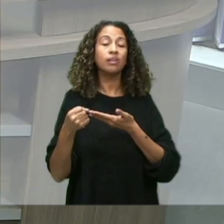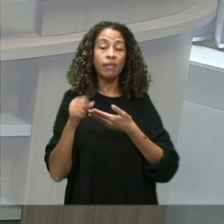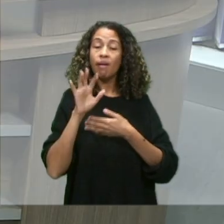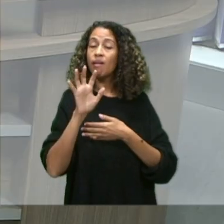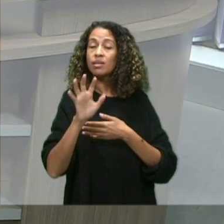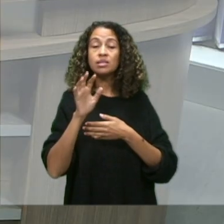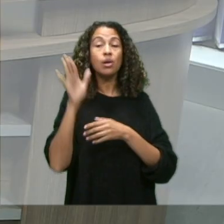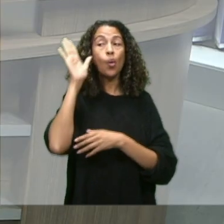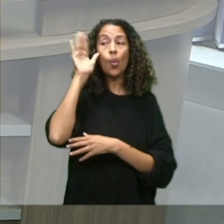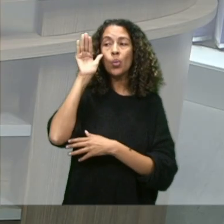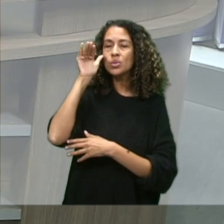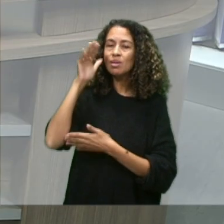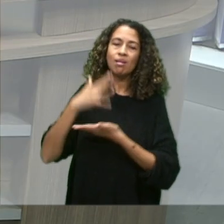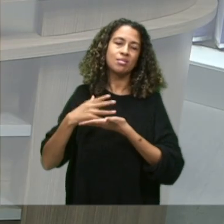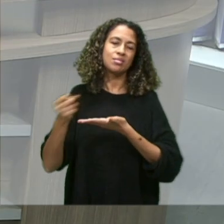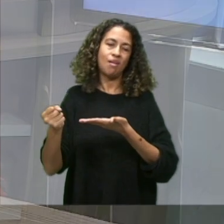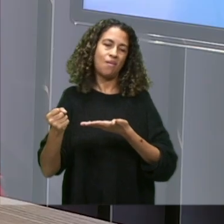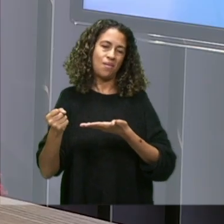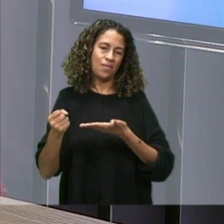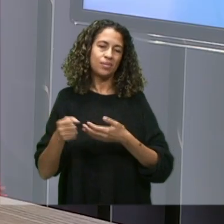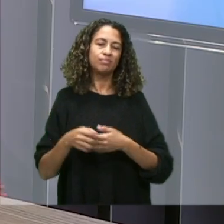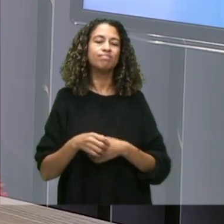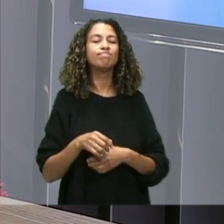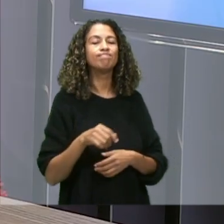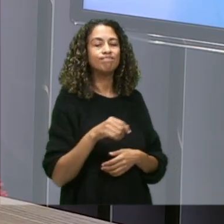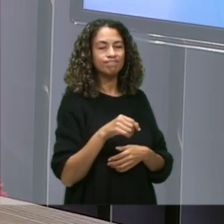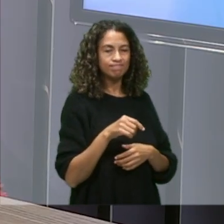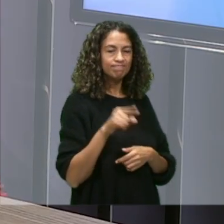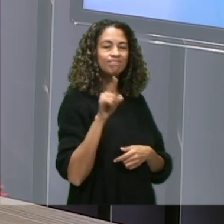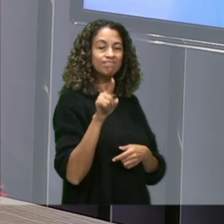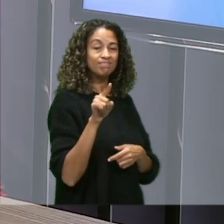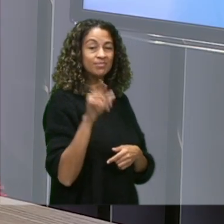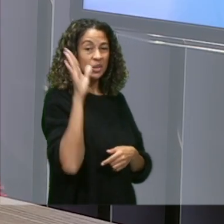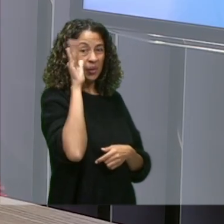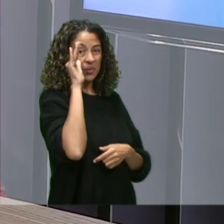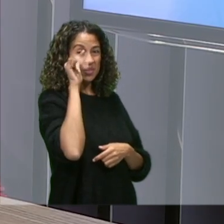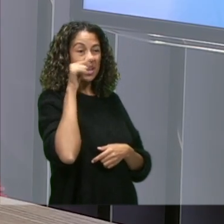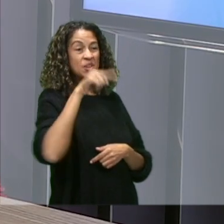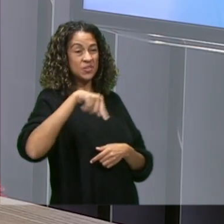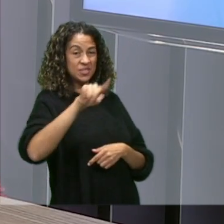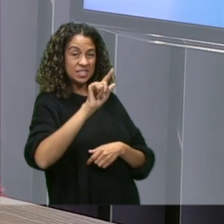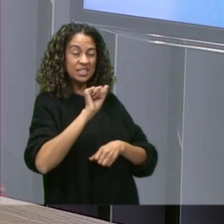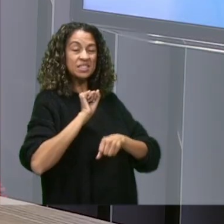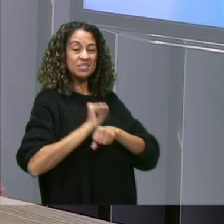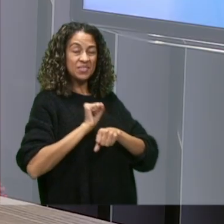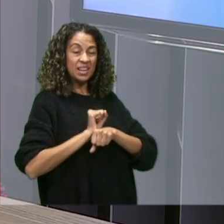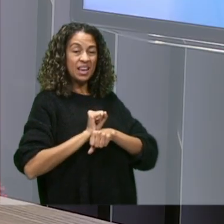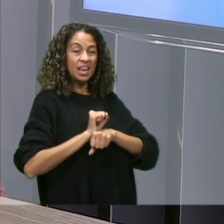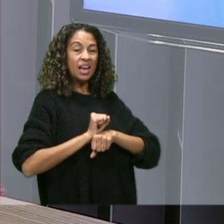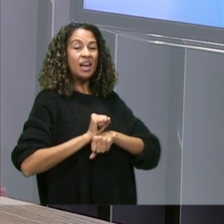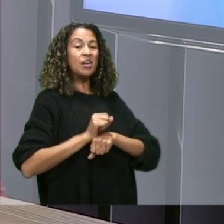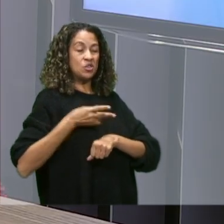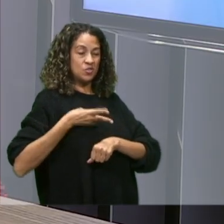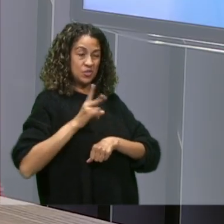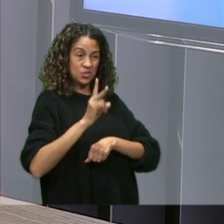é a curiosidade. E curiosidade sua aí que vai ficar, nosso papo aqui tem que continuar no próximo bloco. É só